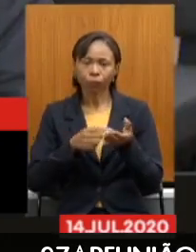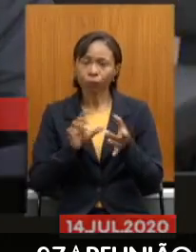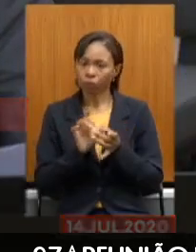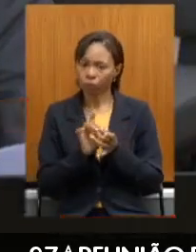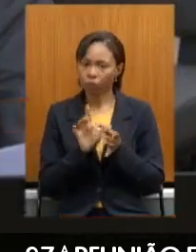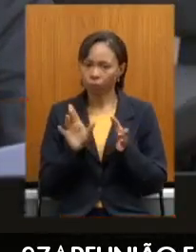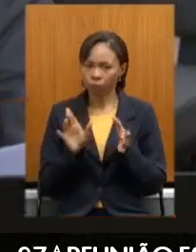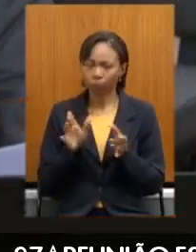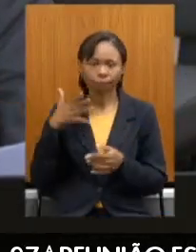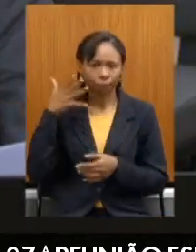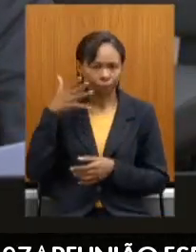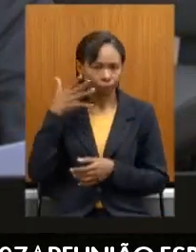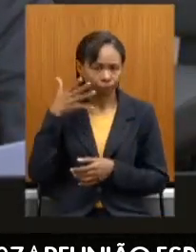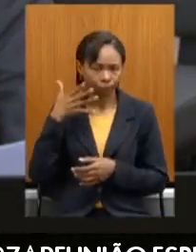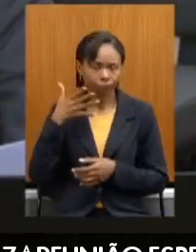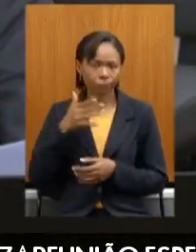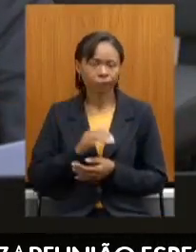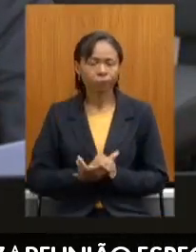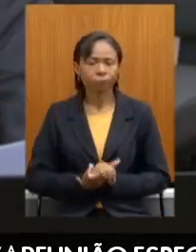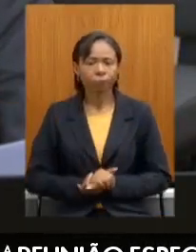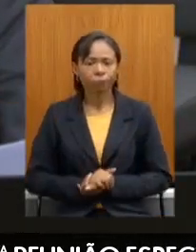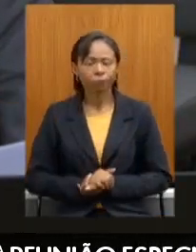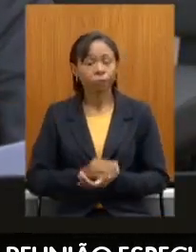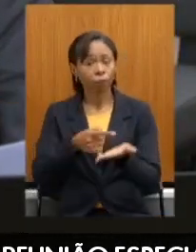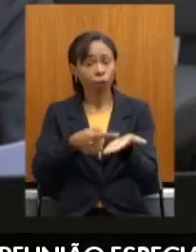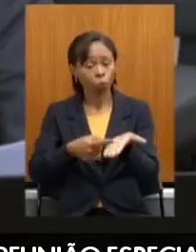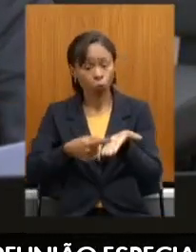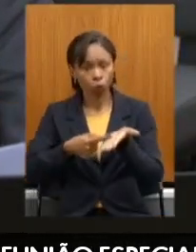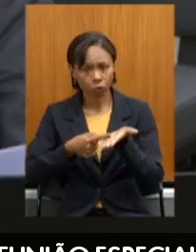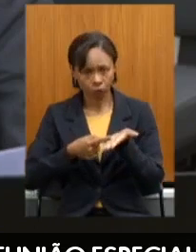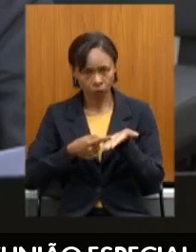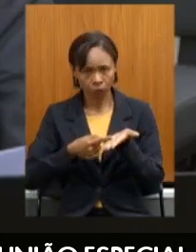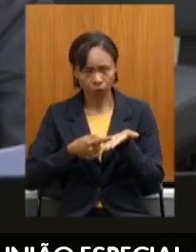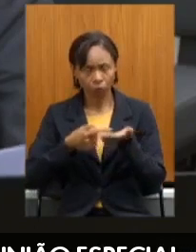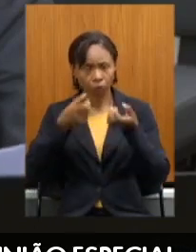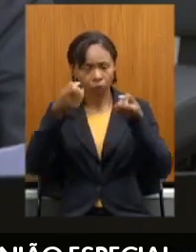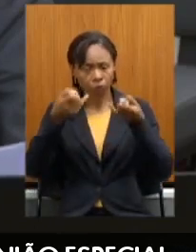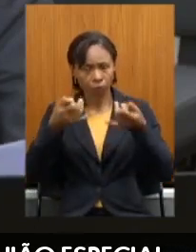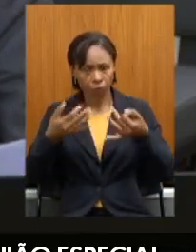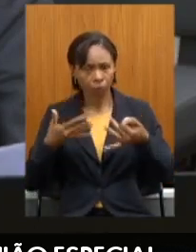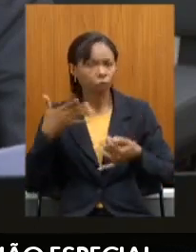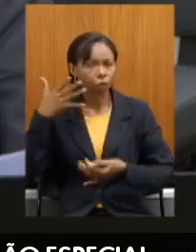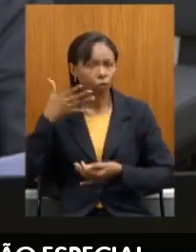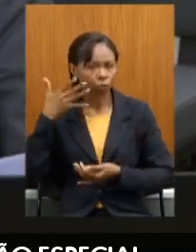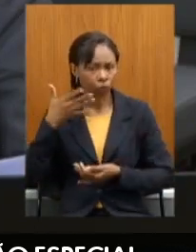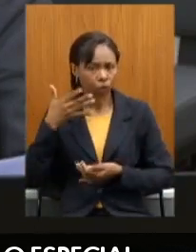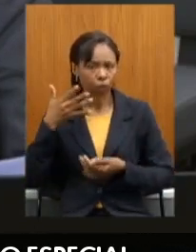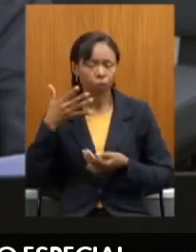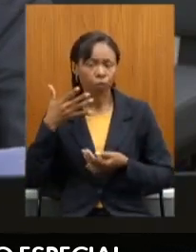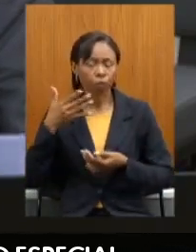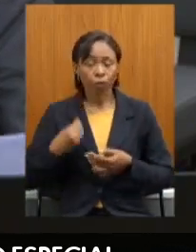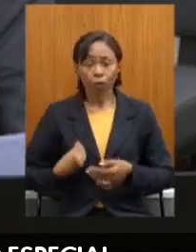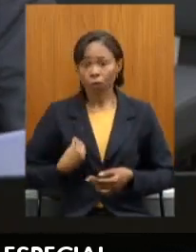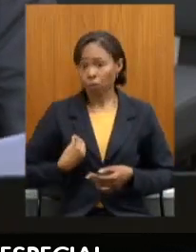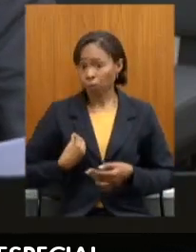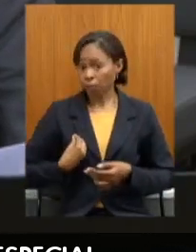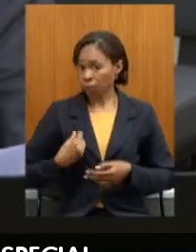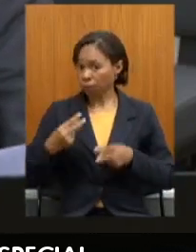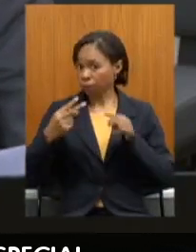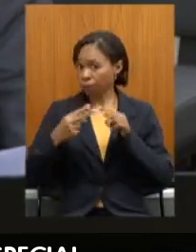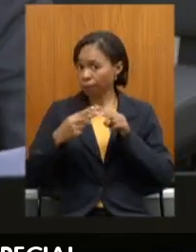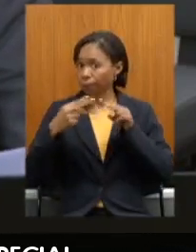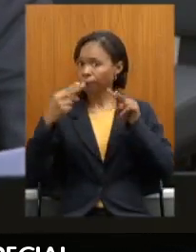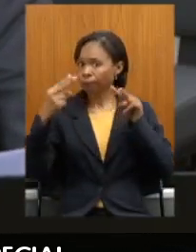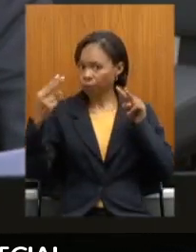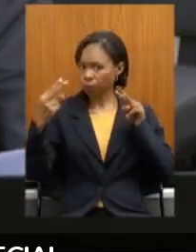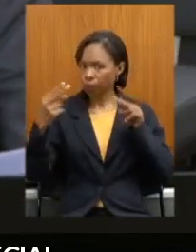palavra. Então, convido com a palavra para participar por via remota